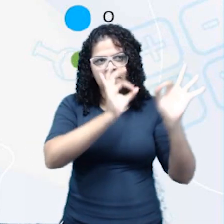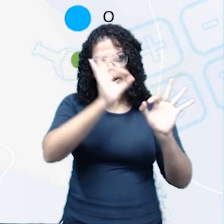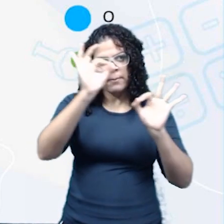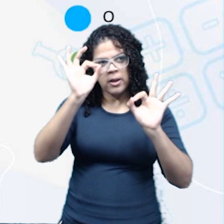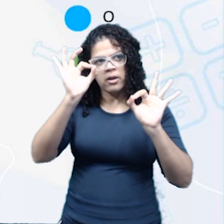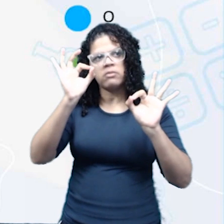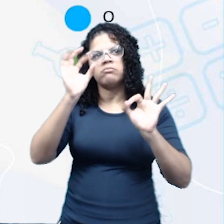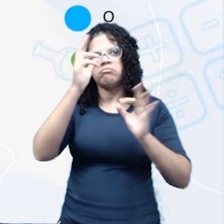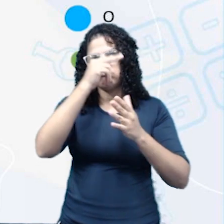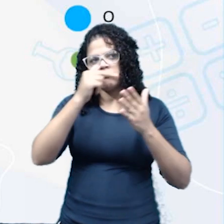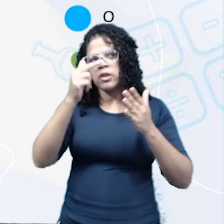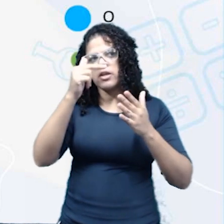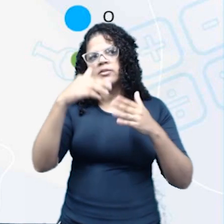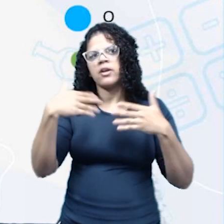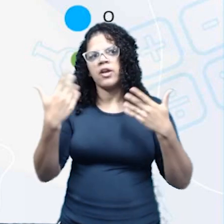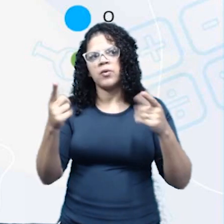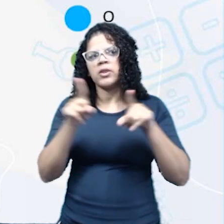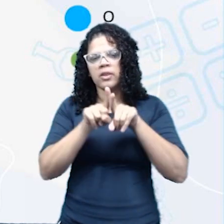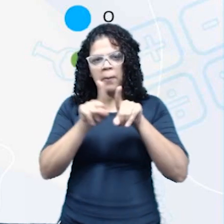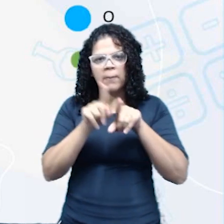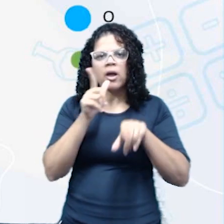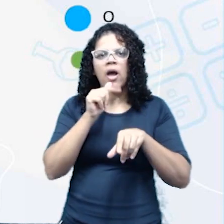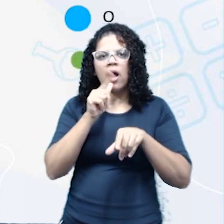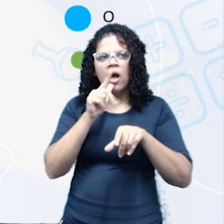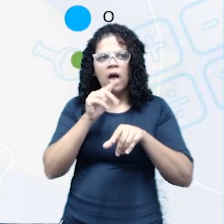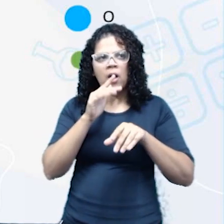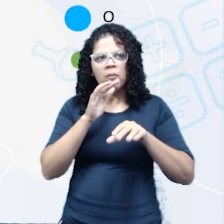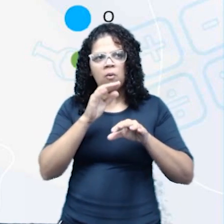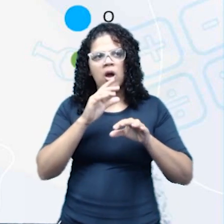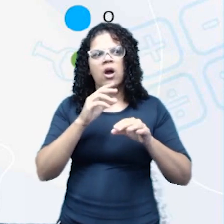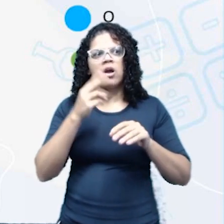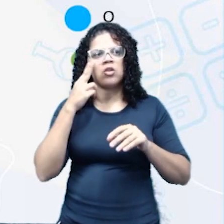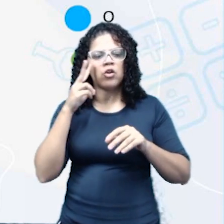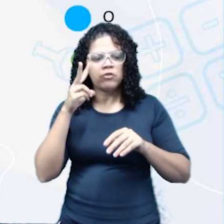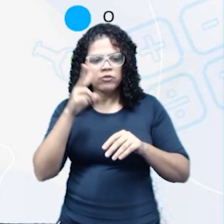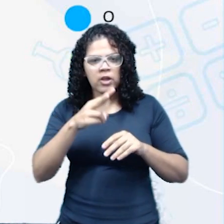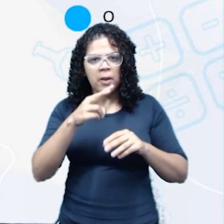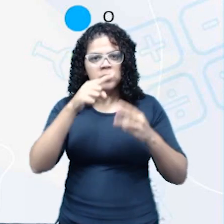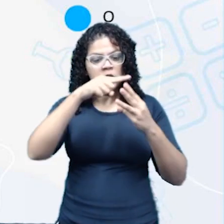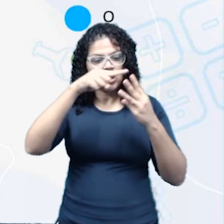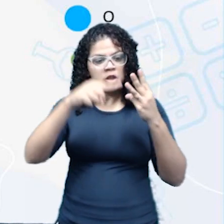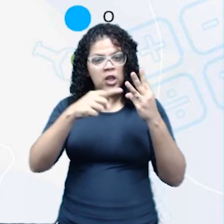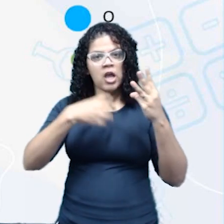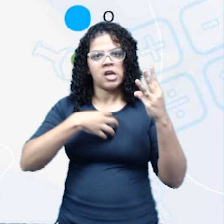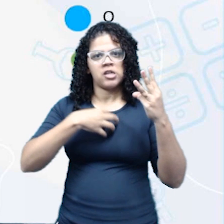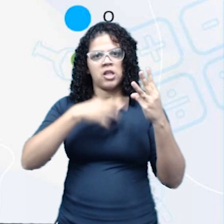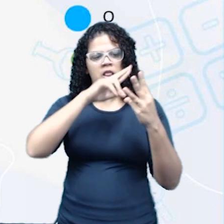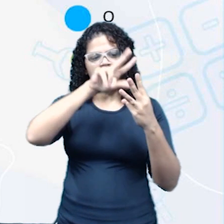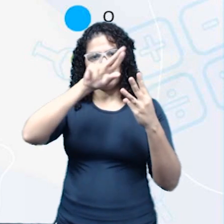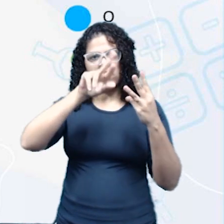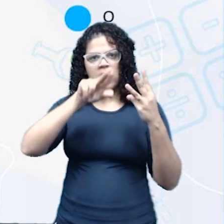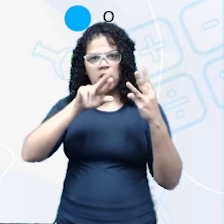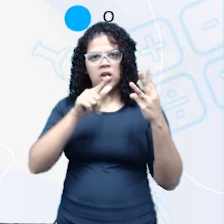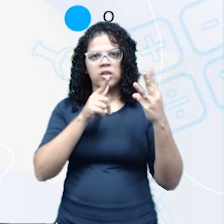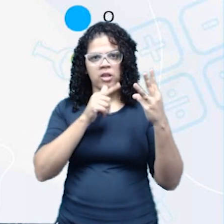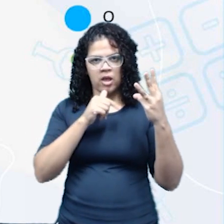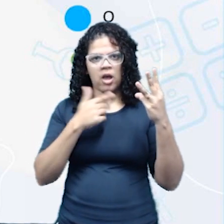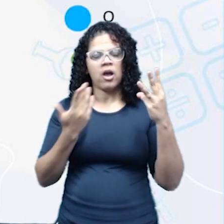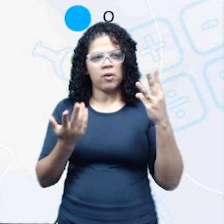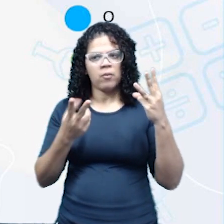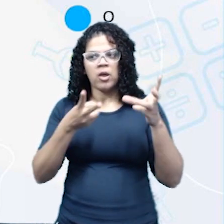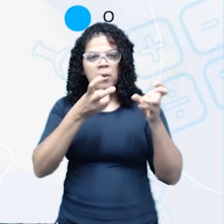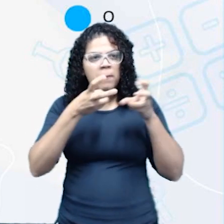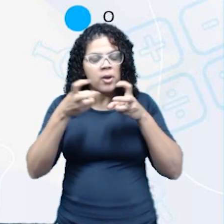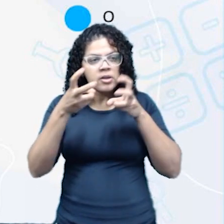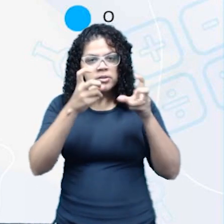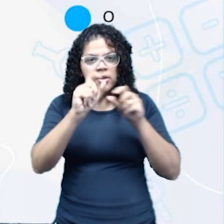E embaixo, a gente está vendo a molécula da água em 3 estados físicos diferentes. Vocês conseguem